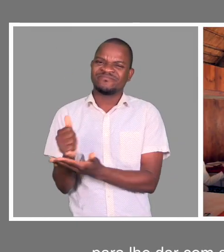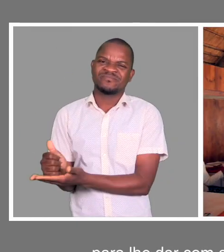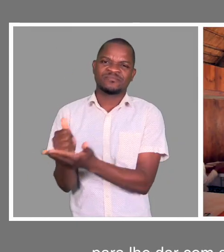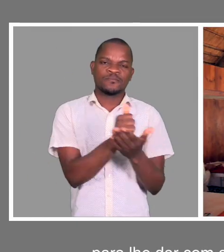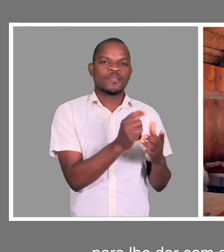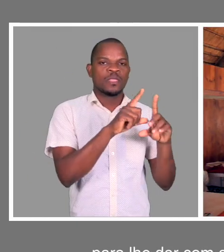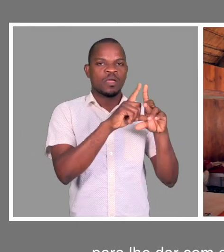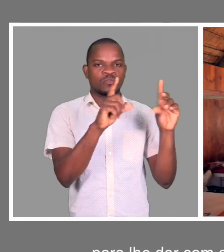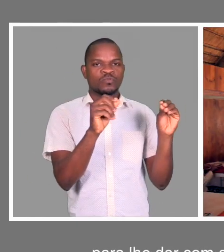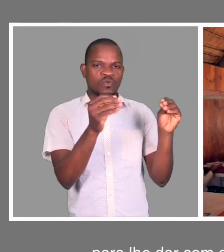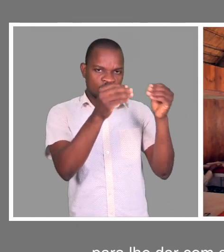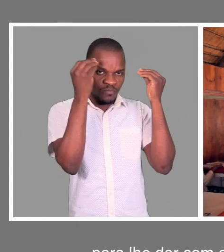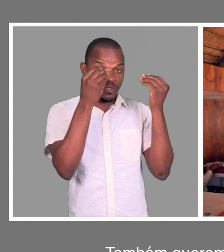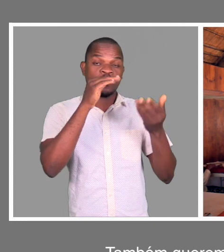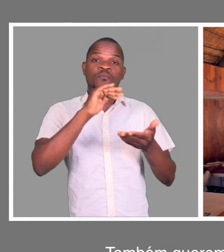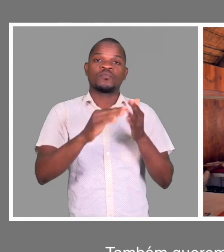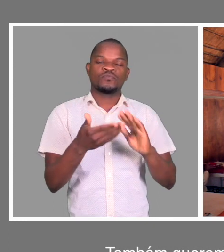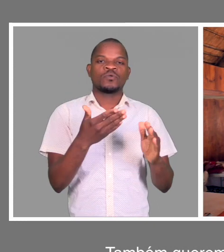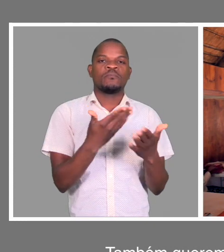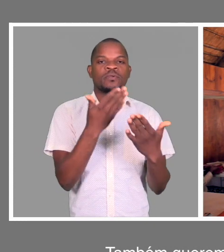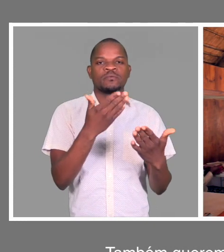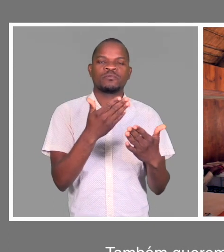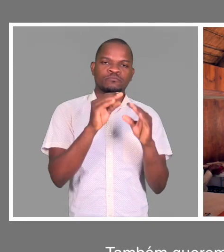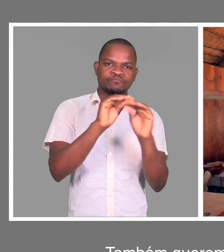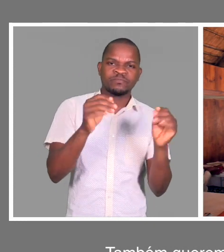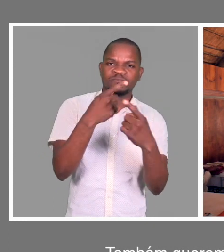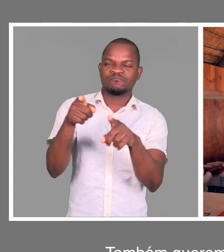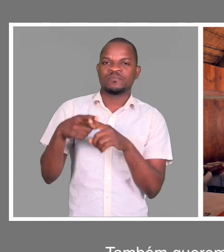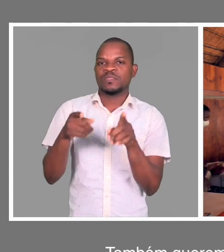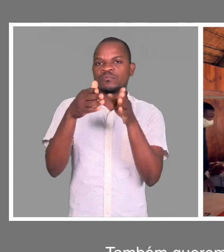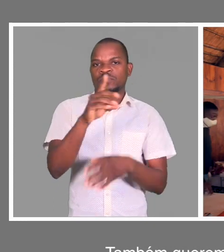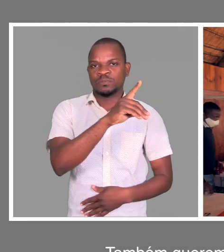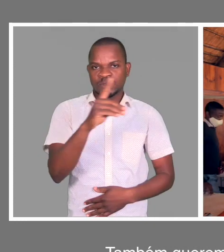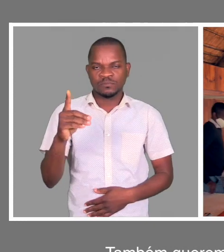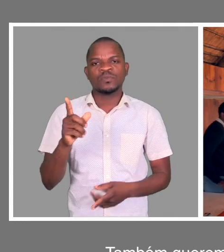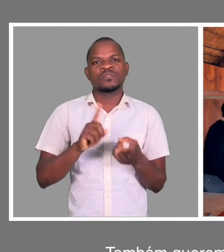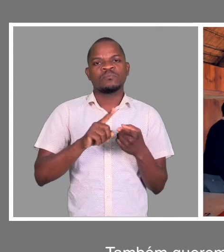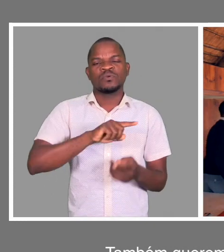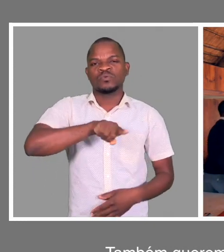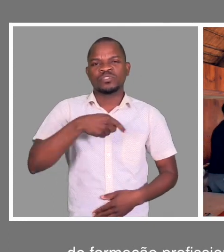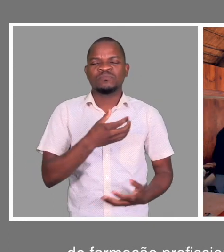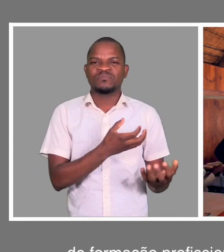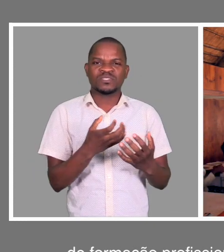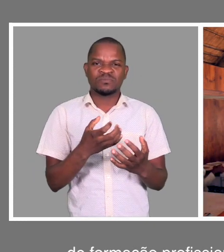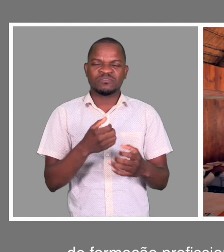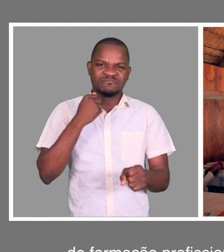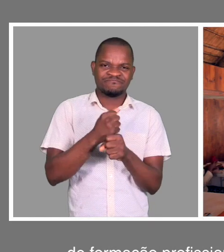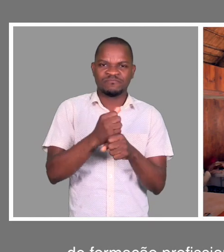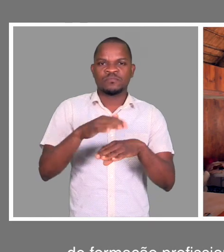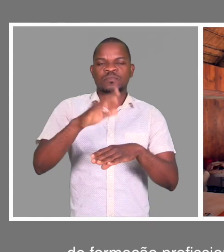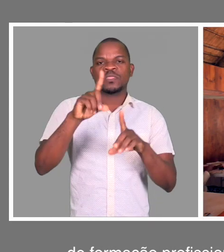para lidar com a especificidade de deficiência. Também queremos apostar na empregabilidade e formação